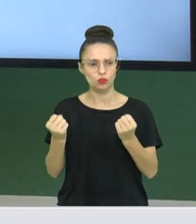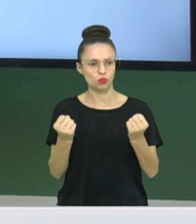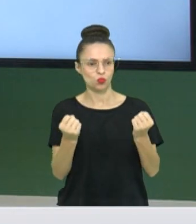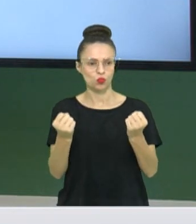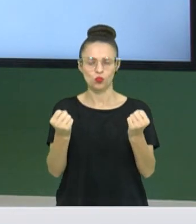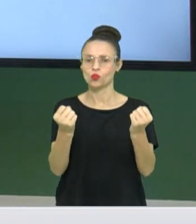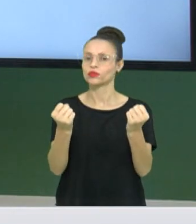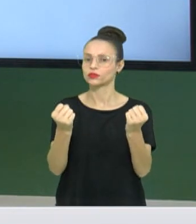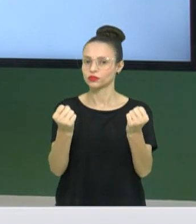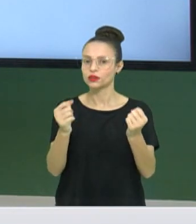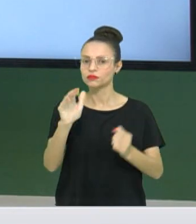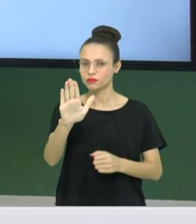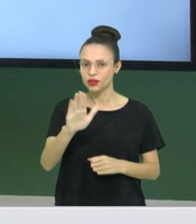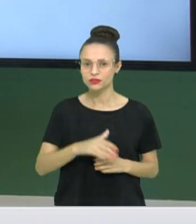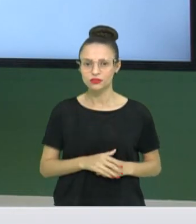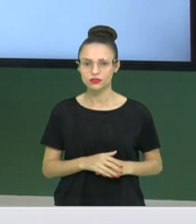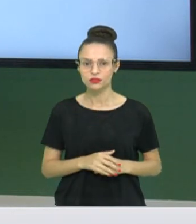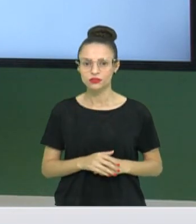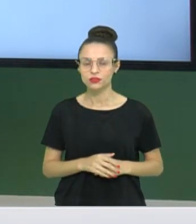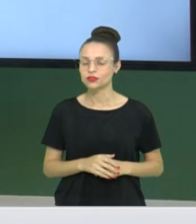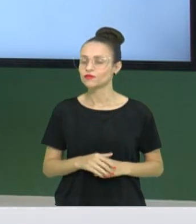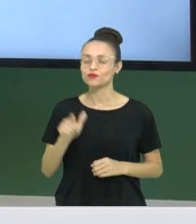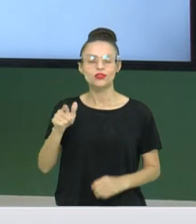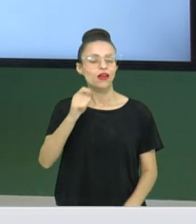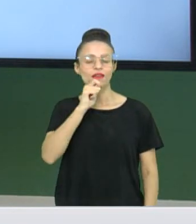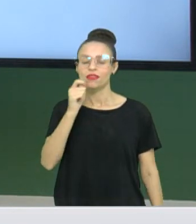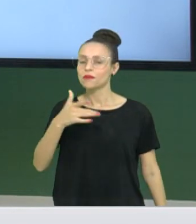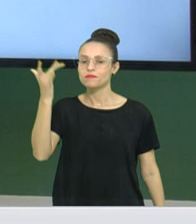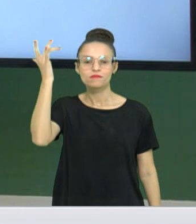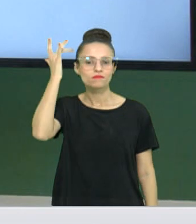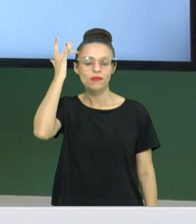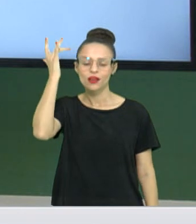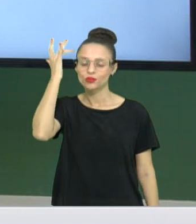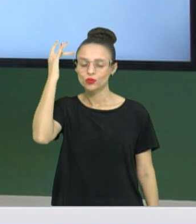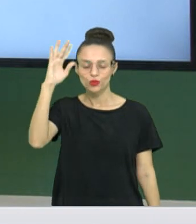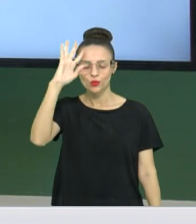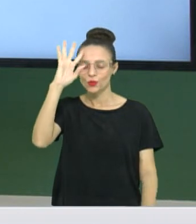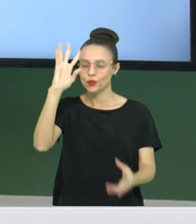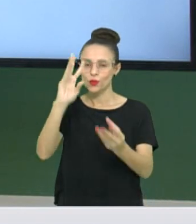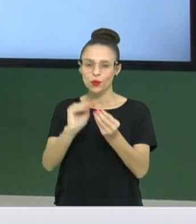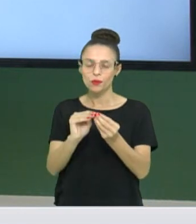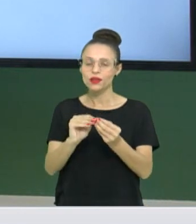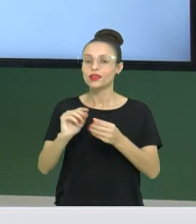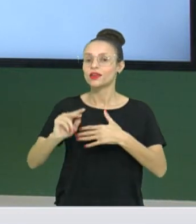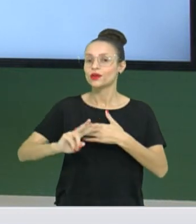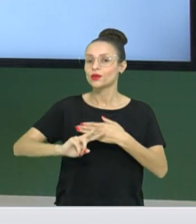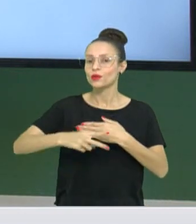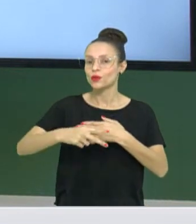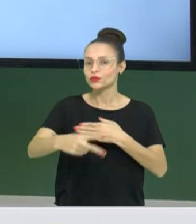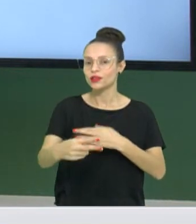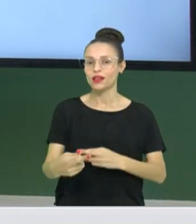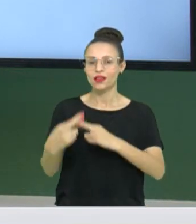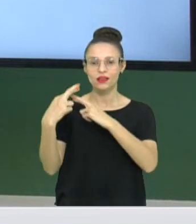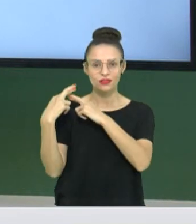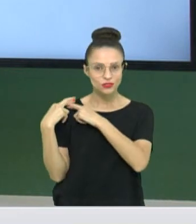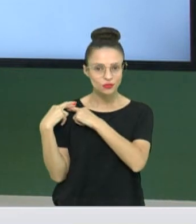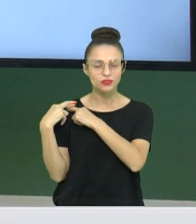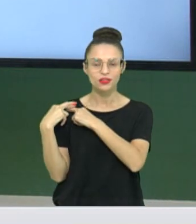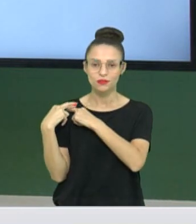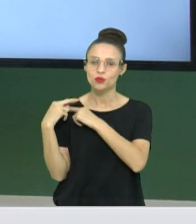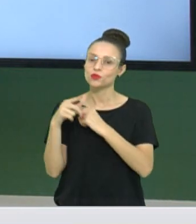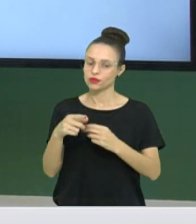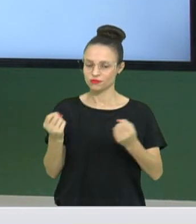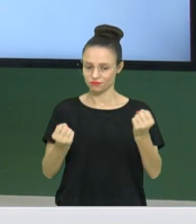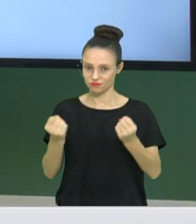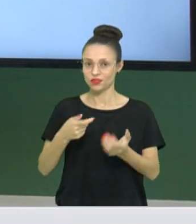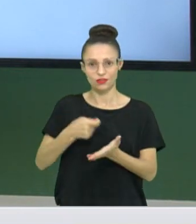carro. Mas você não tem o amadurecimento para compreender as consequências e responsabilidades que aquela